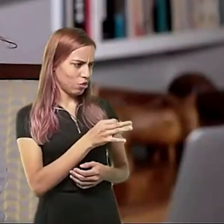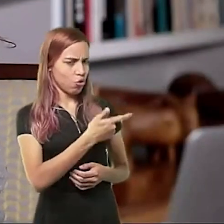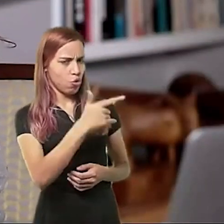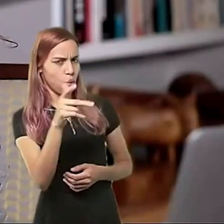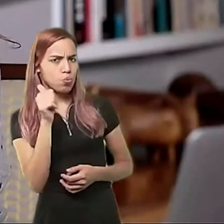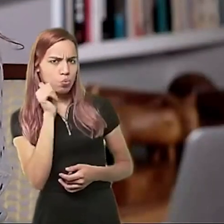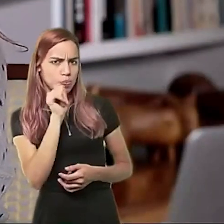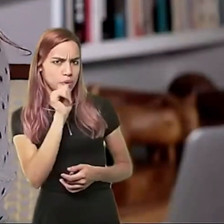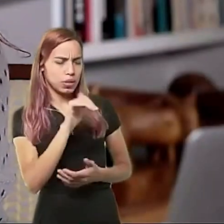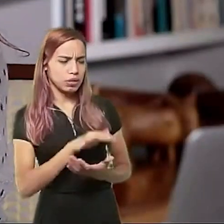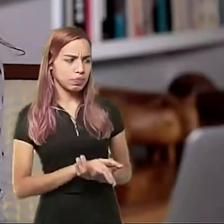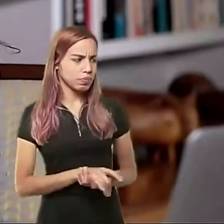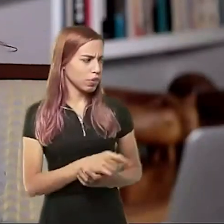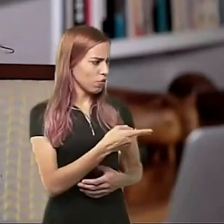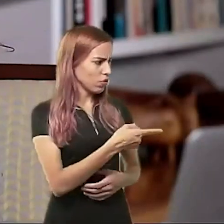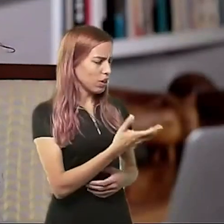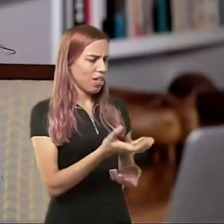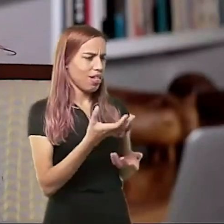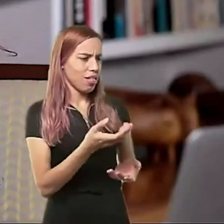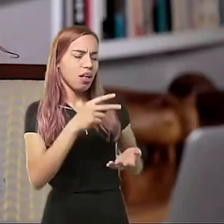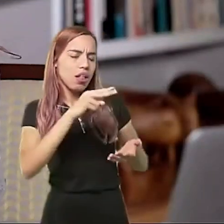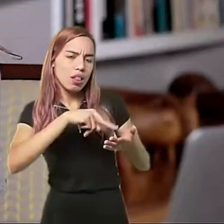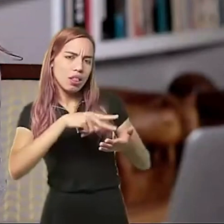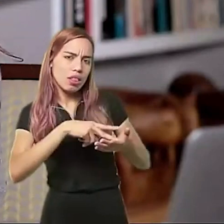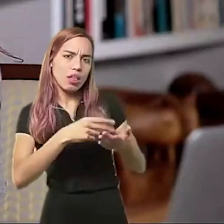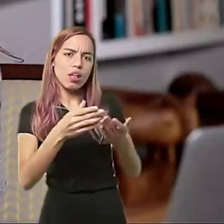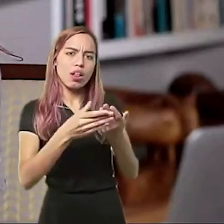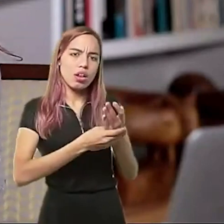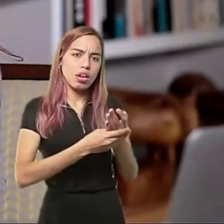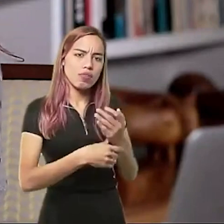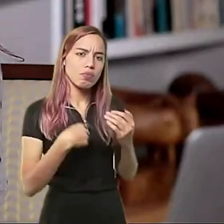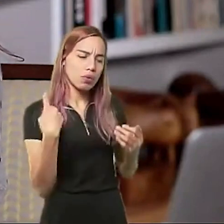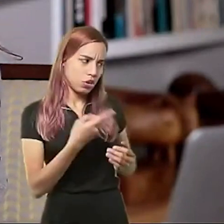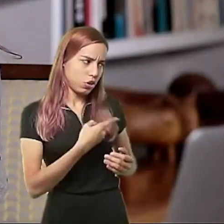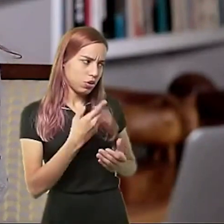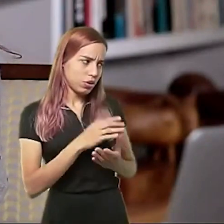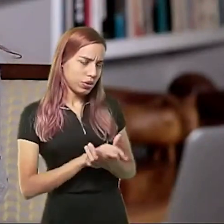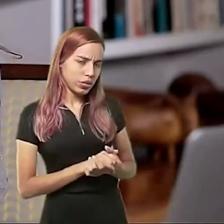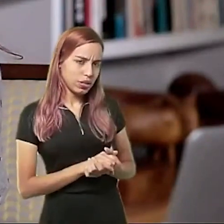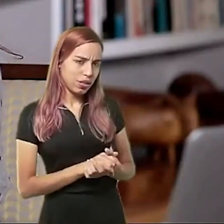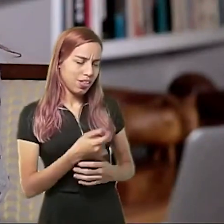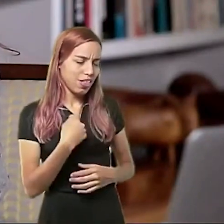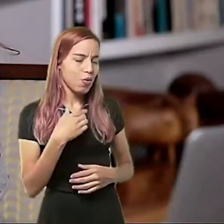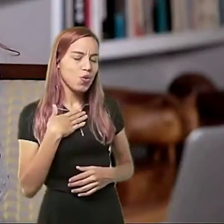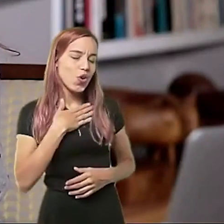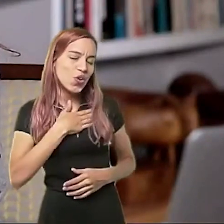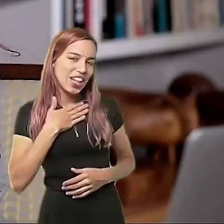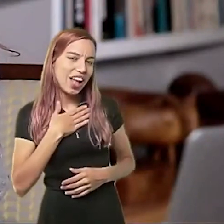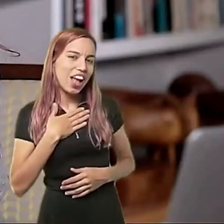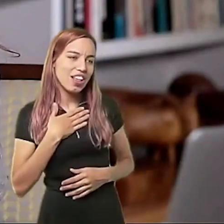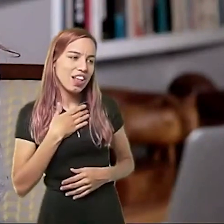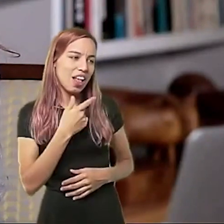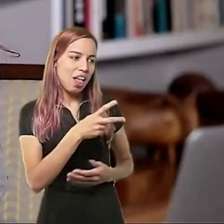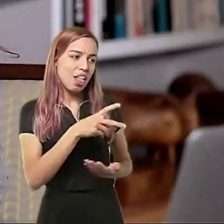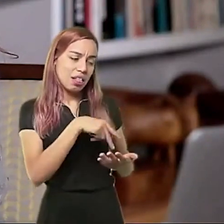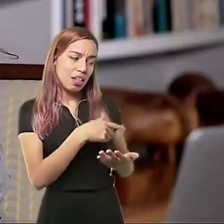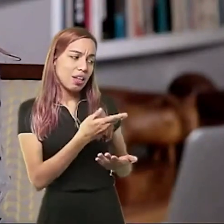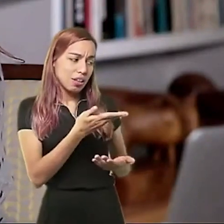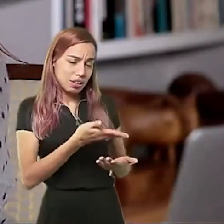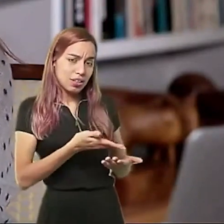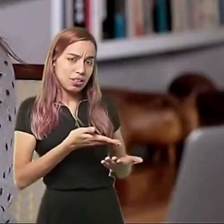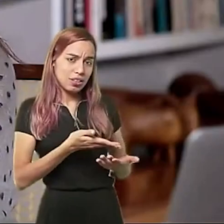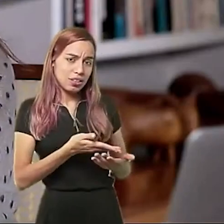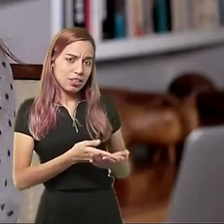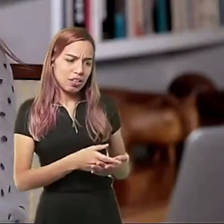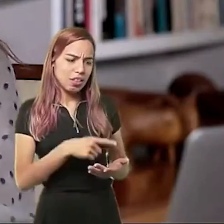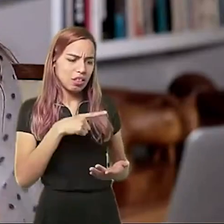ler um trecho do livro pra gente? Ó, a sua escolha aí. Se você quiser ler esse, eu acho maravilhoso. Tem vários aqui, tem de alma